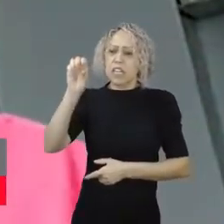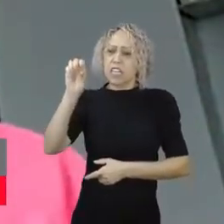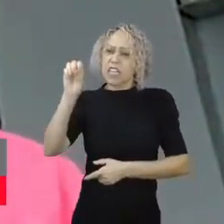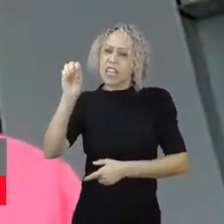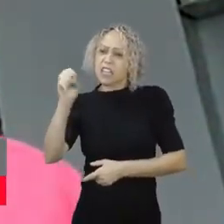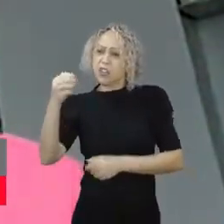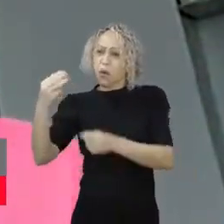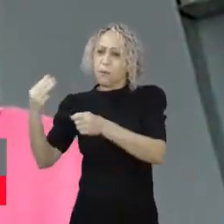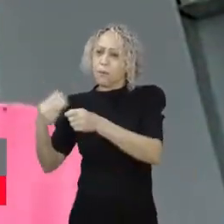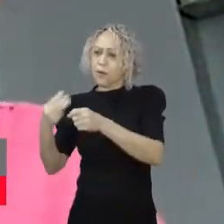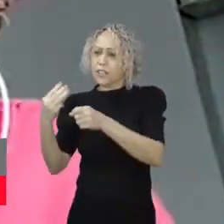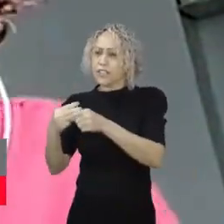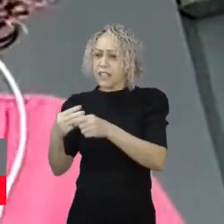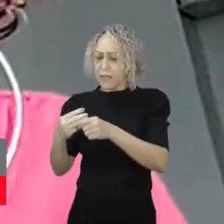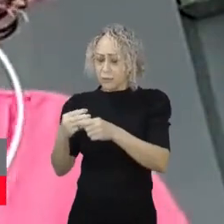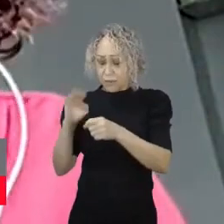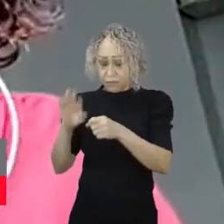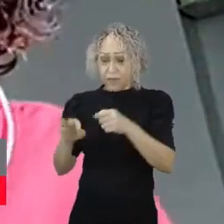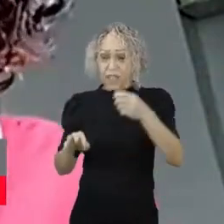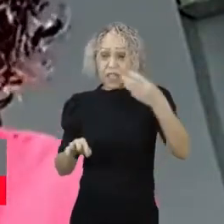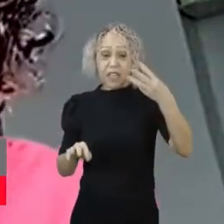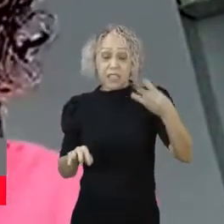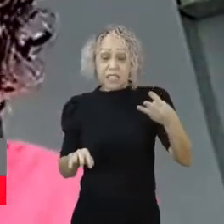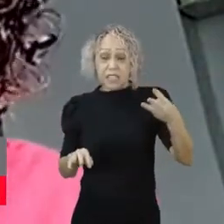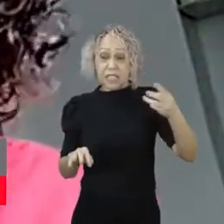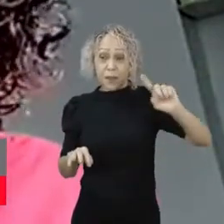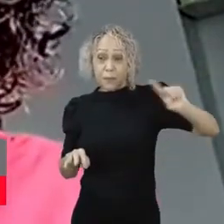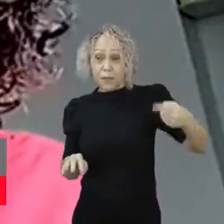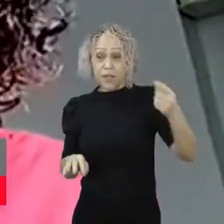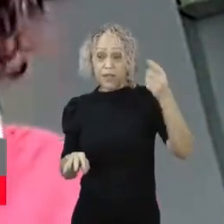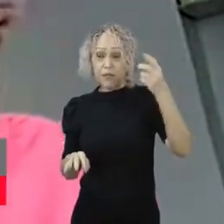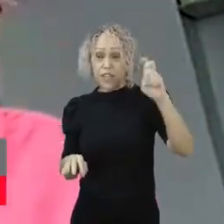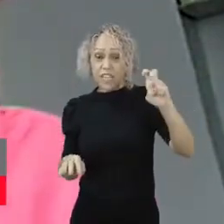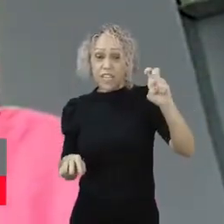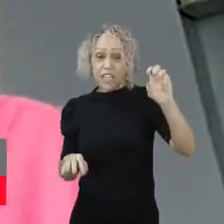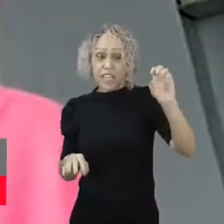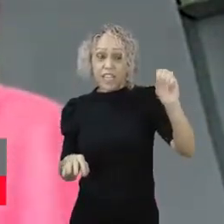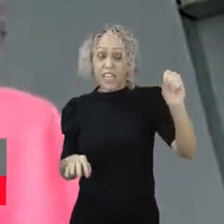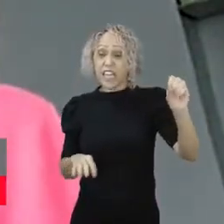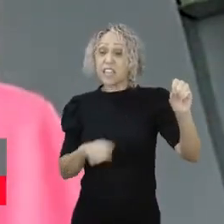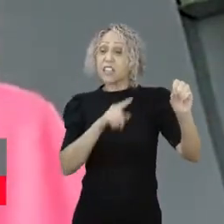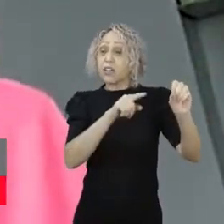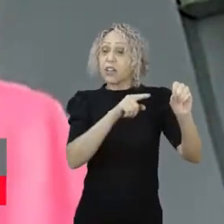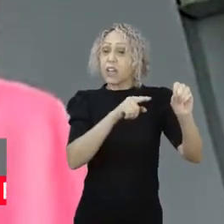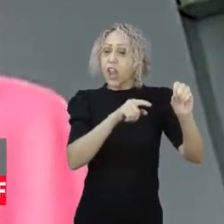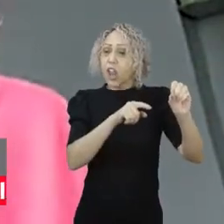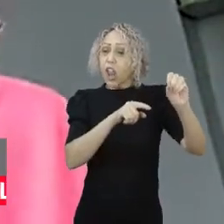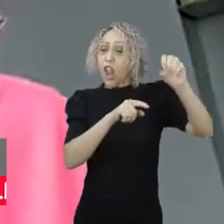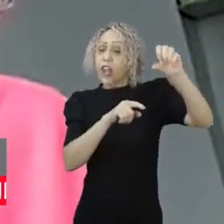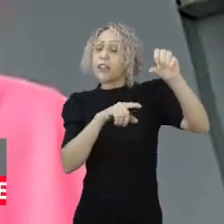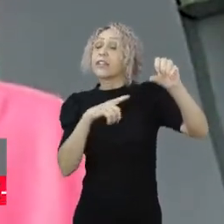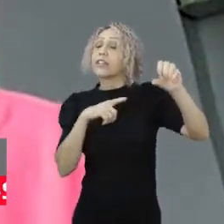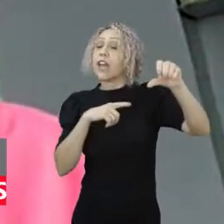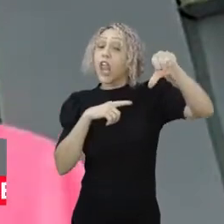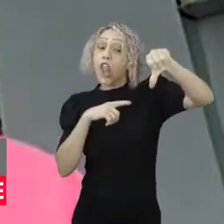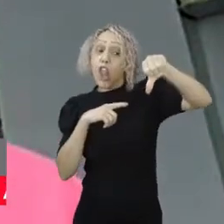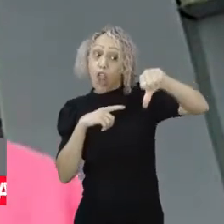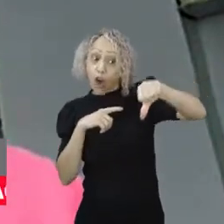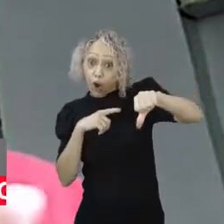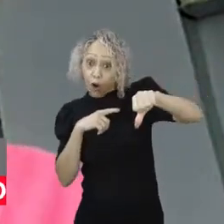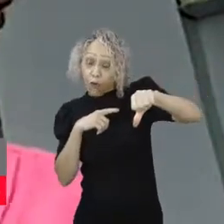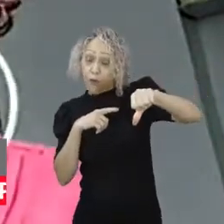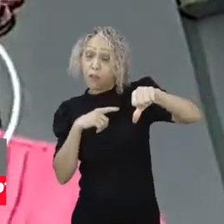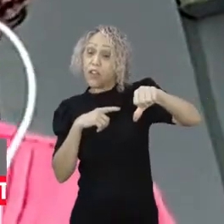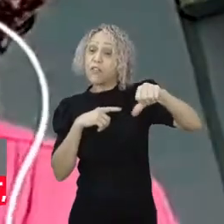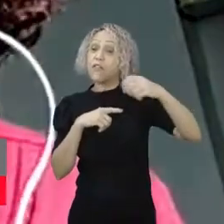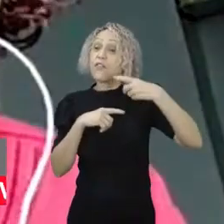3.500 são 9 vereadores e vereadoras na Câmara. Se são 9 vereadores e vereadoras, significa